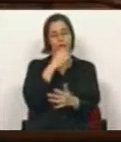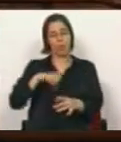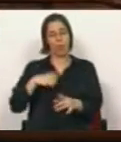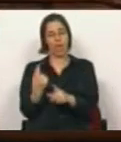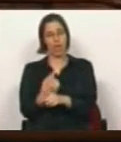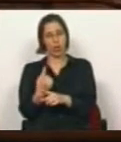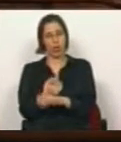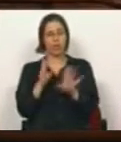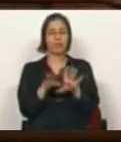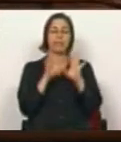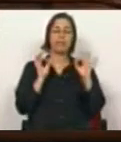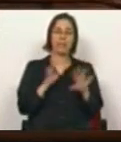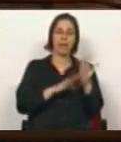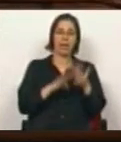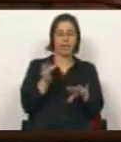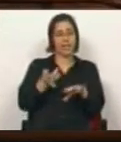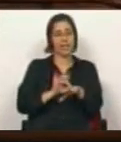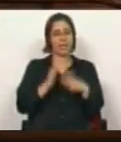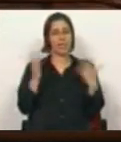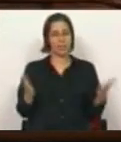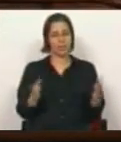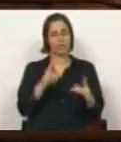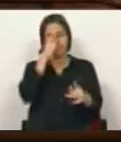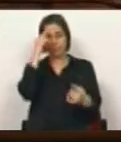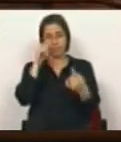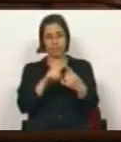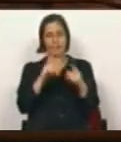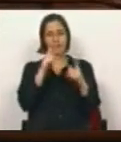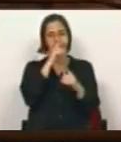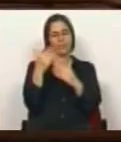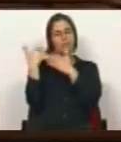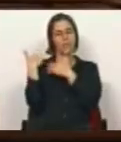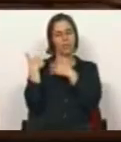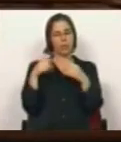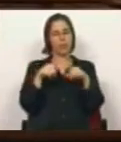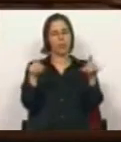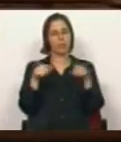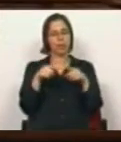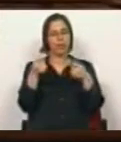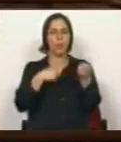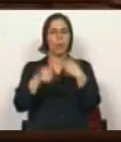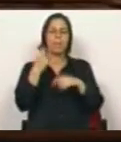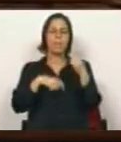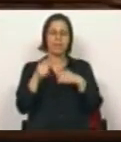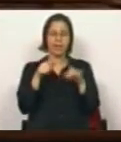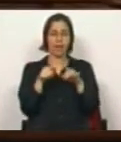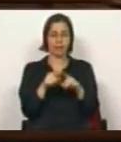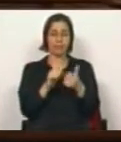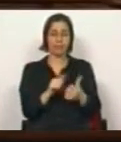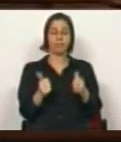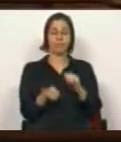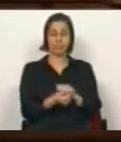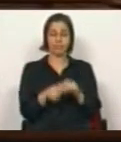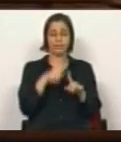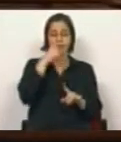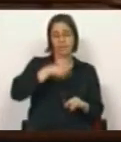e legumes, bem como ações de sensibilização dirigidas aos responsáveis pelos estabelecimentos comerciais para que estes se adaptem